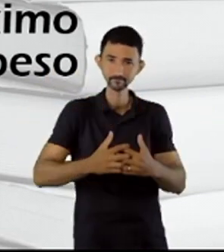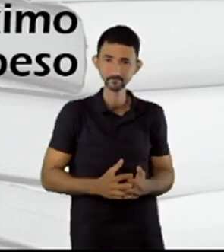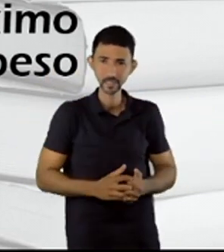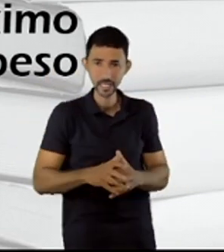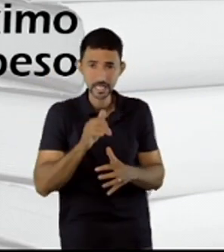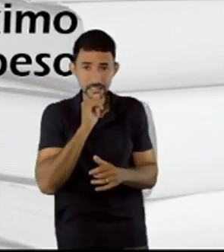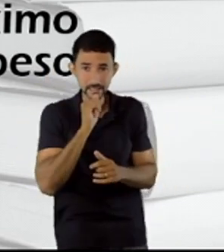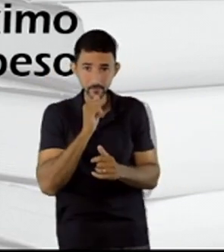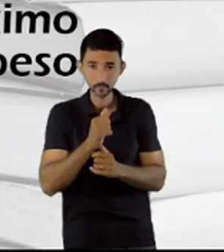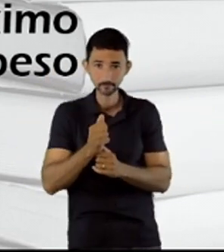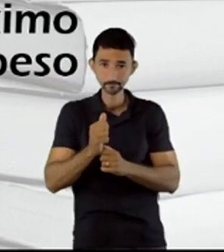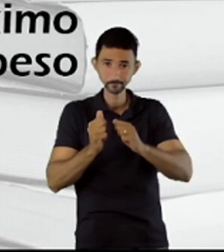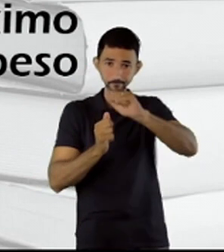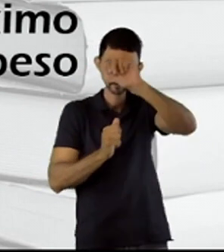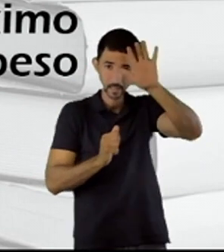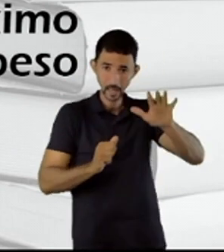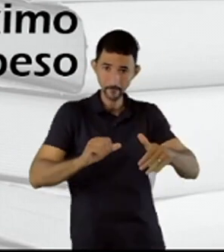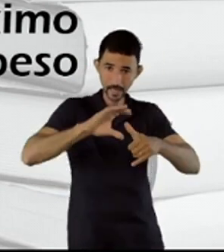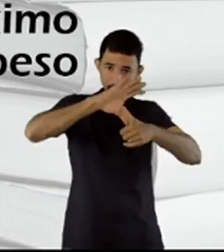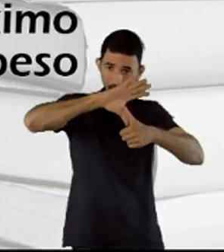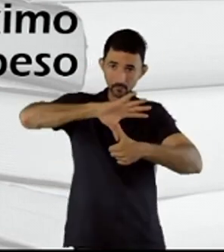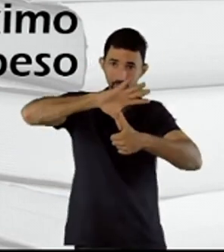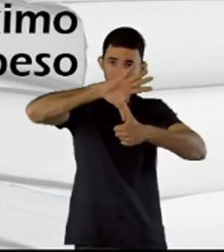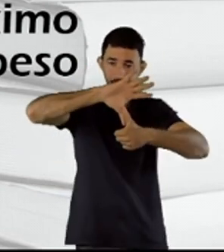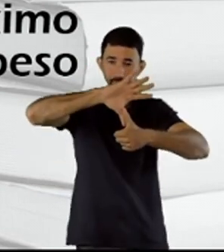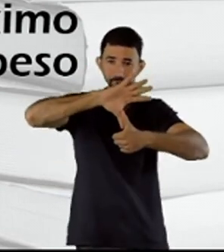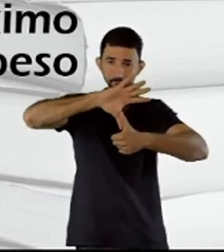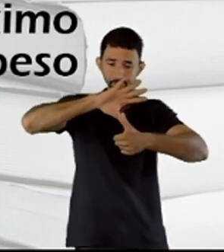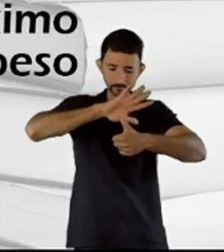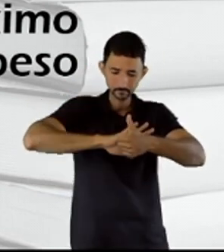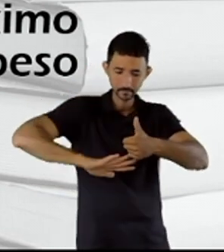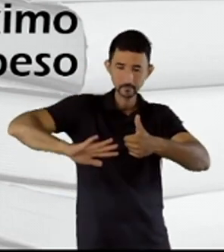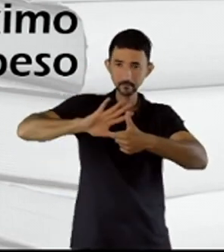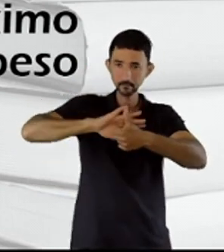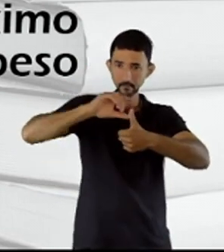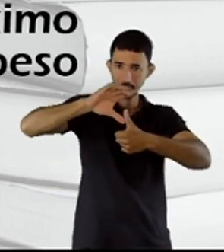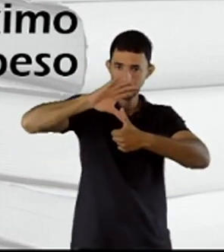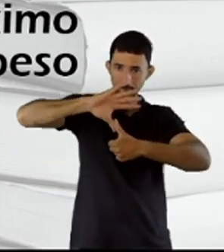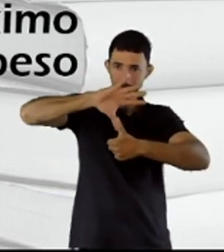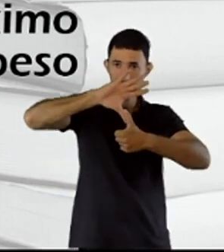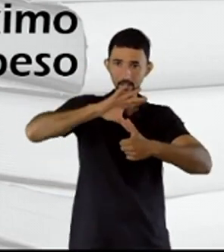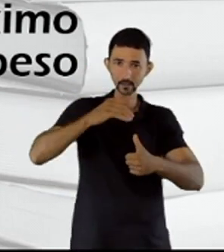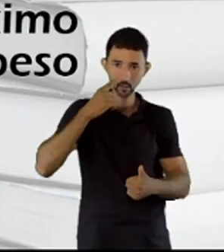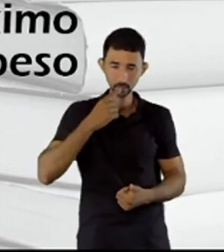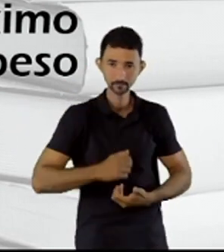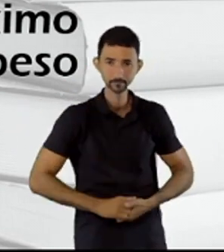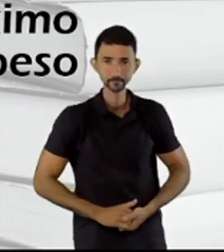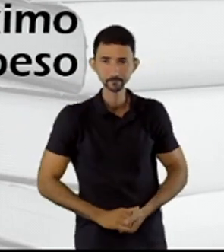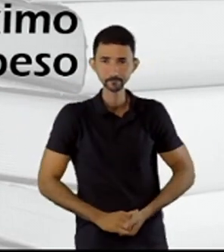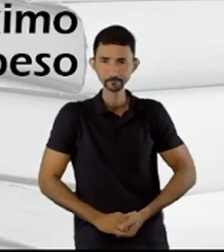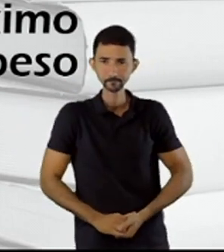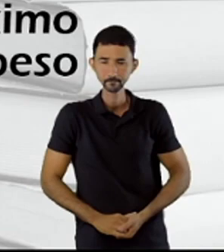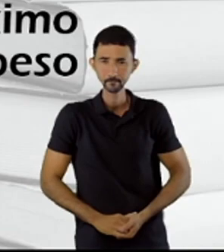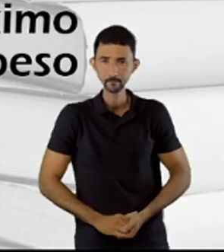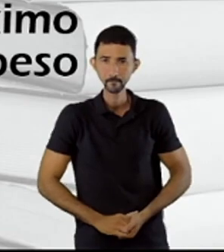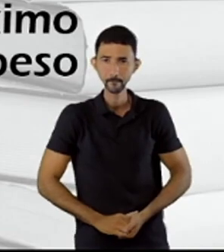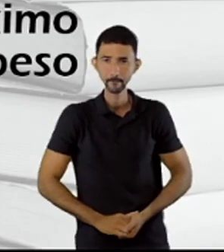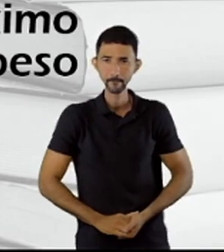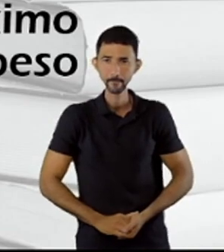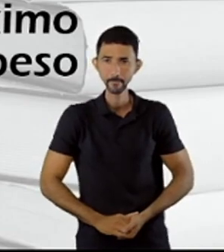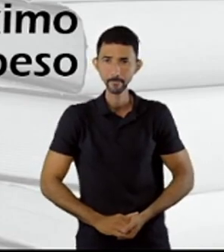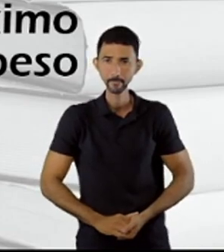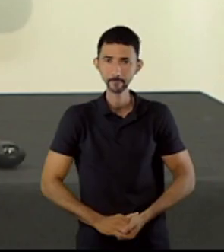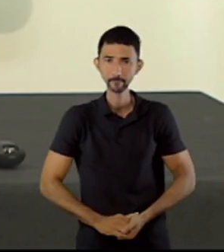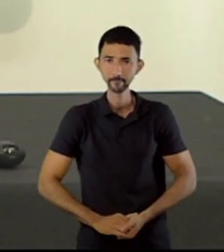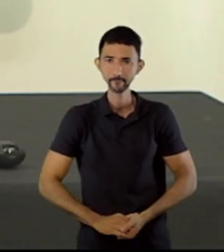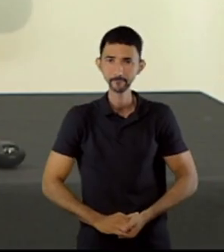a parte da América do Sul em si, né? Aquela região da América do Sul, pode vir para mim agora. Aquela região da América